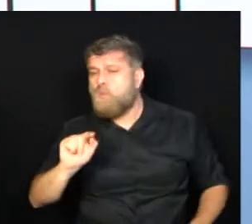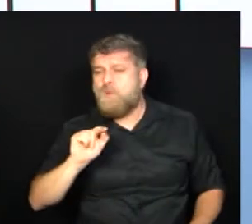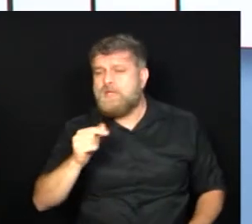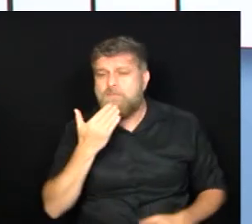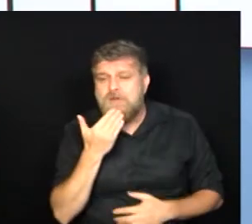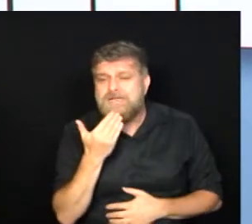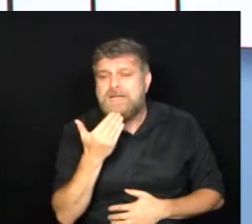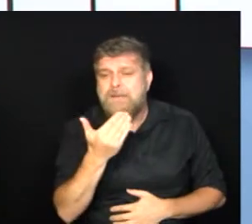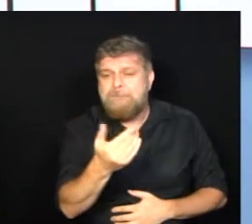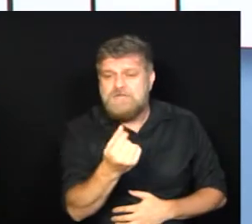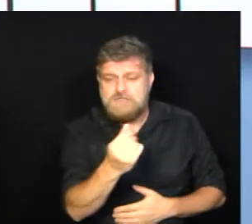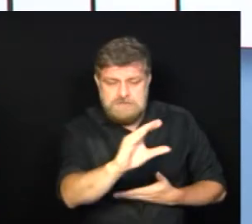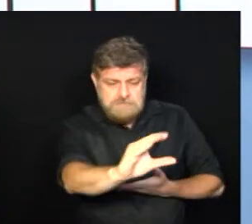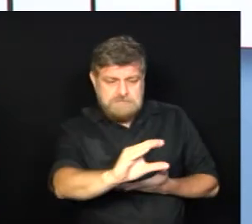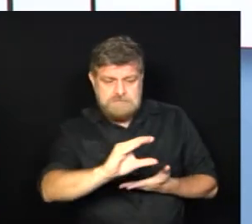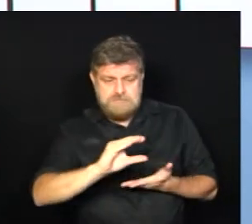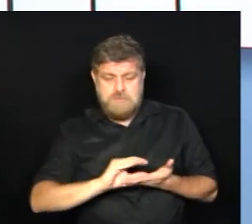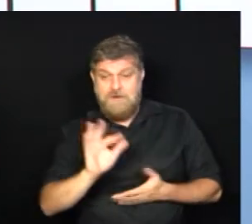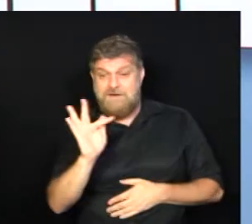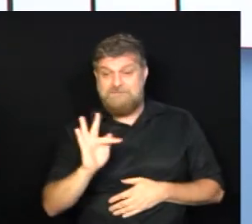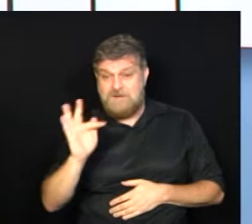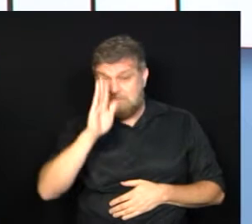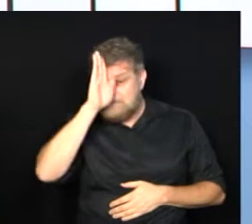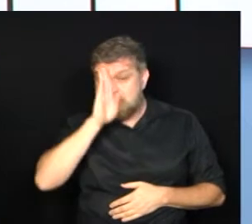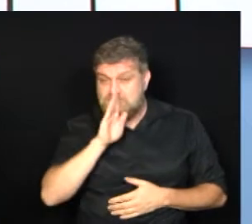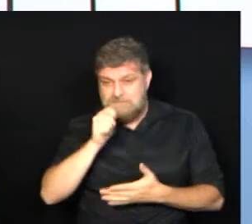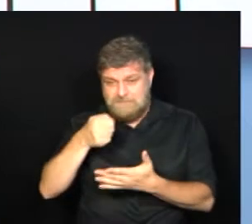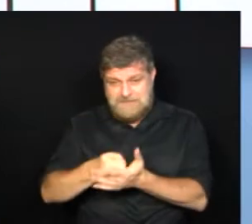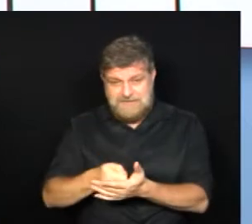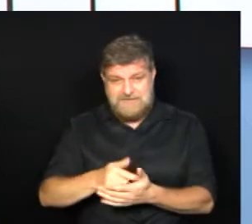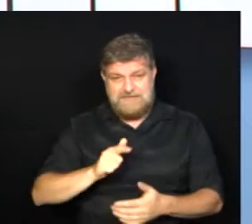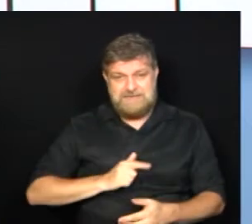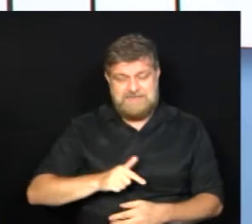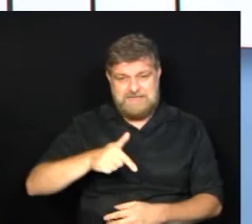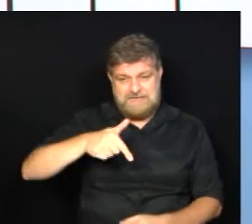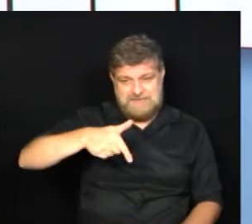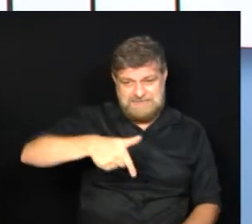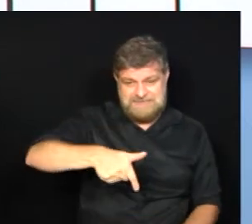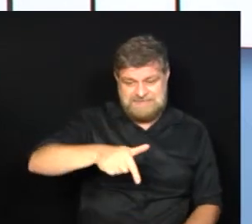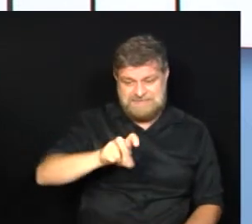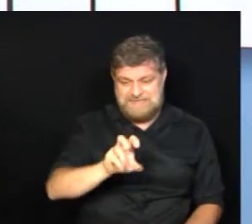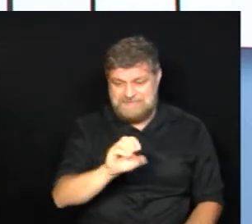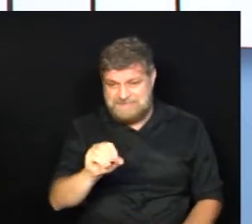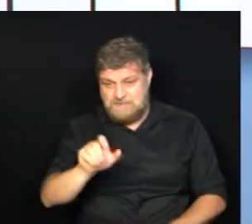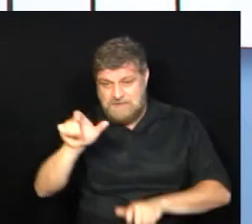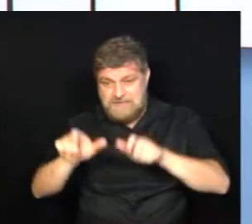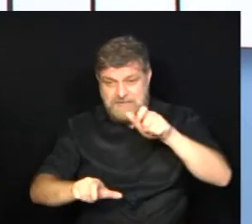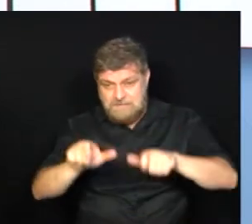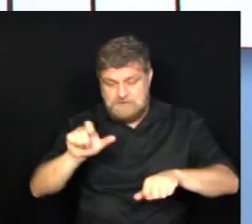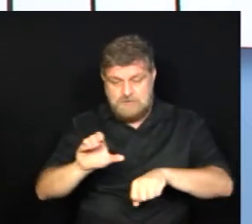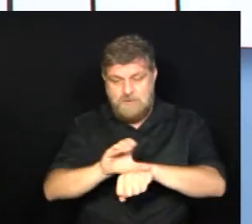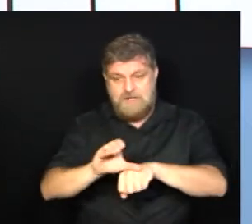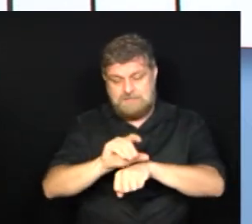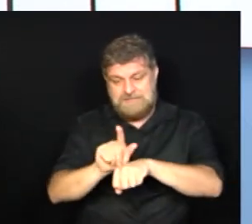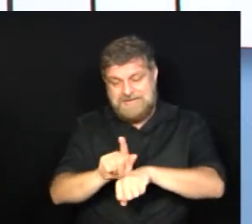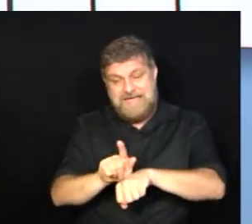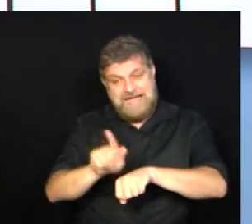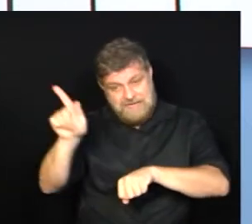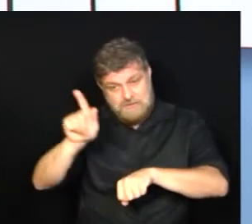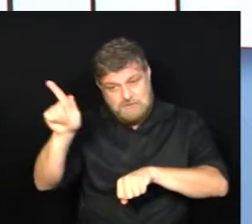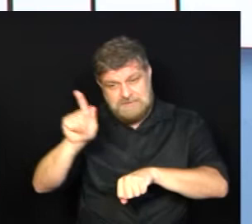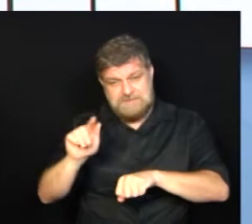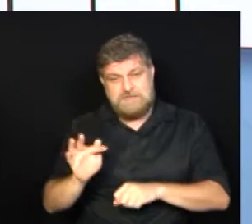pedir essa bolsa? Olha só, esse ano são 750 bolsas para cursos superiores e